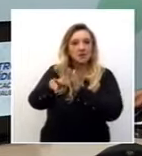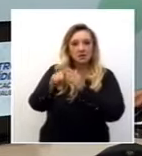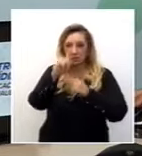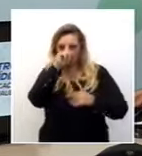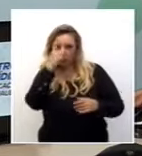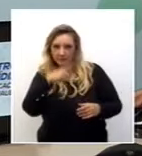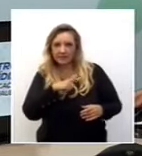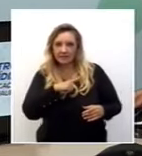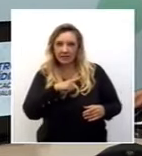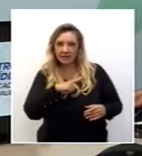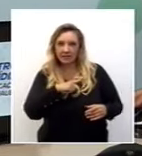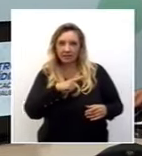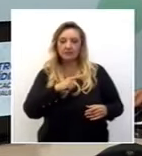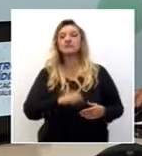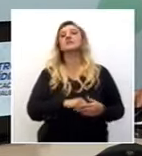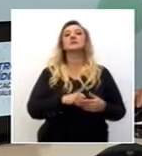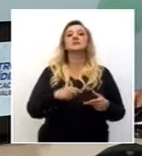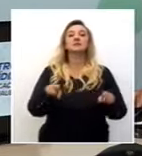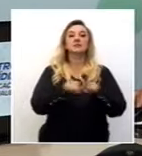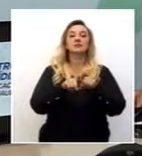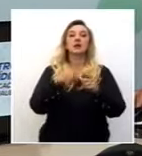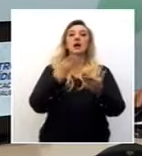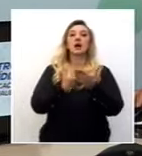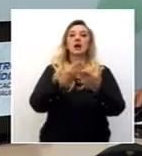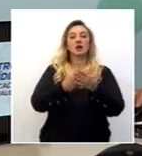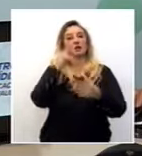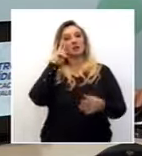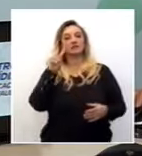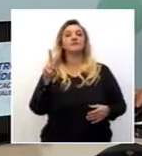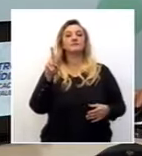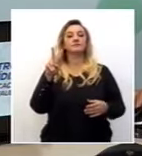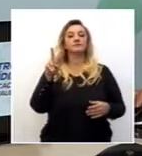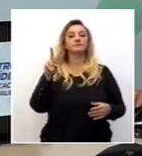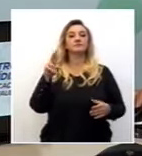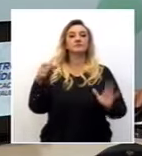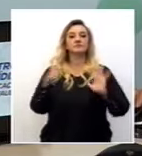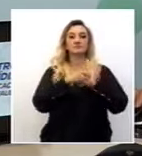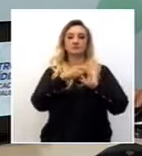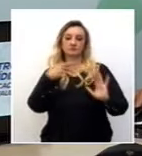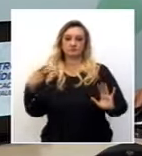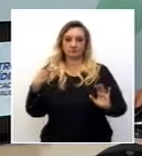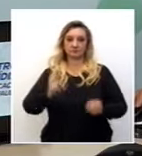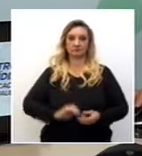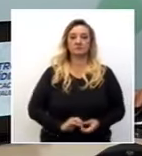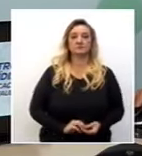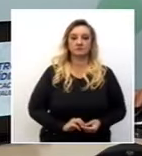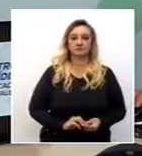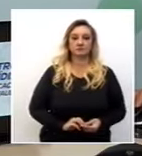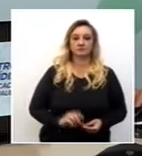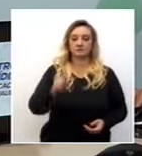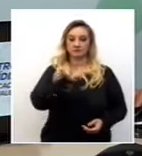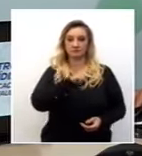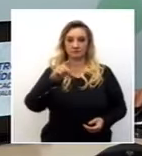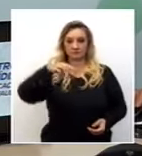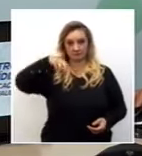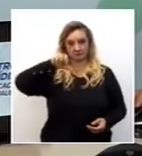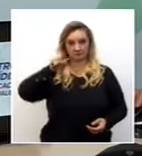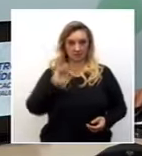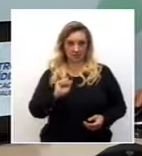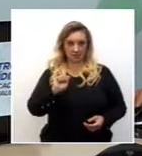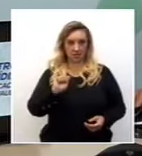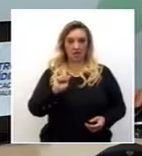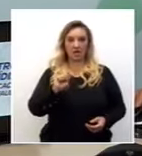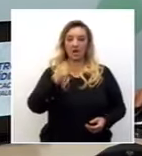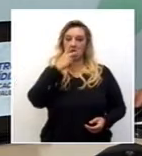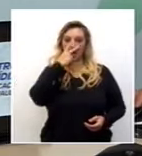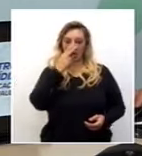com dúvida, até mesmo nessas aulas que eles estão assistindo no aplicativo, né? A professora Maria, que ela